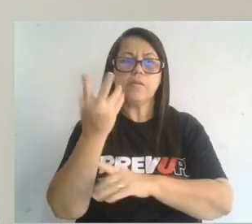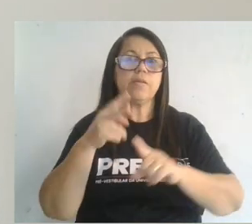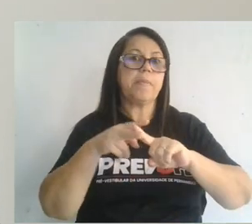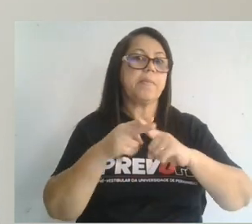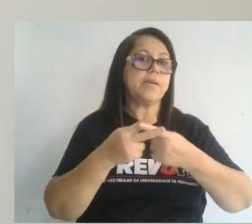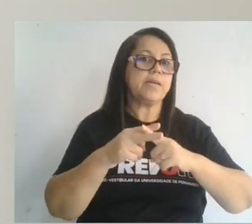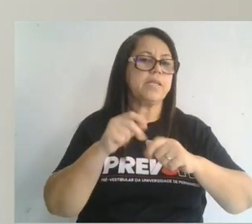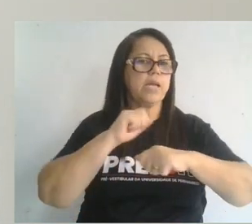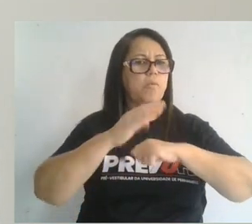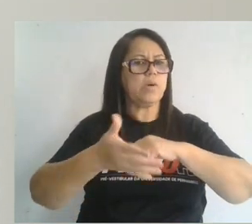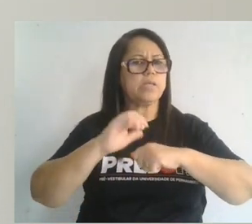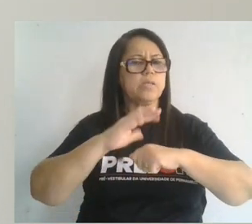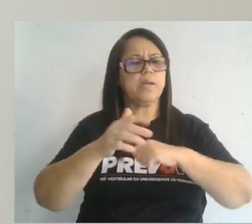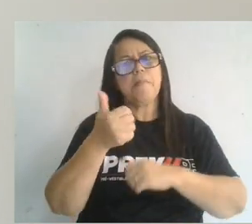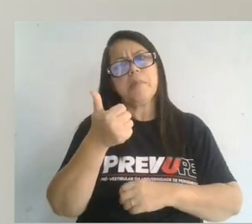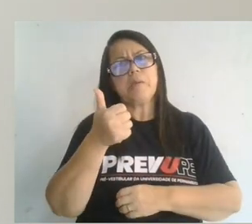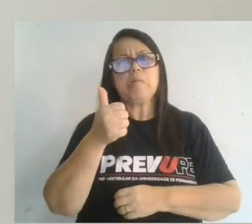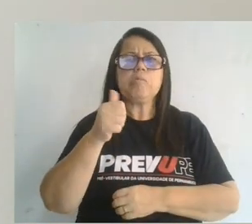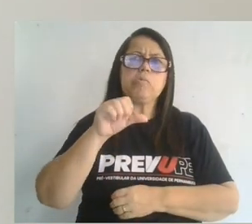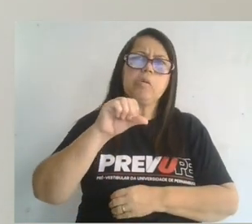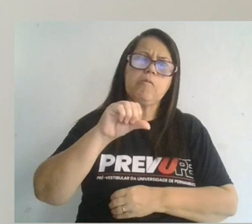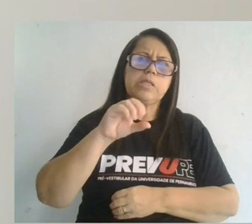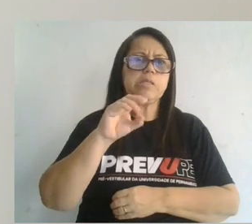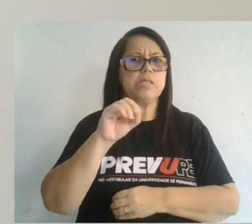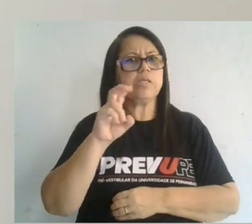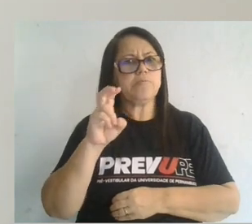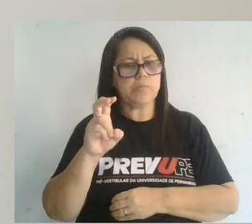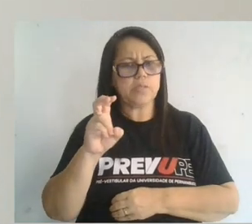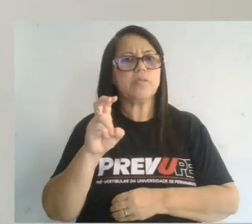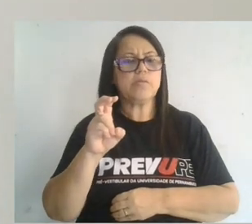da mecânica quântica, ali 1905,